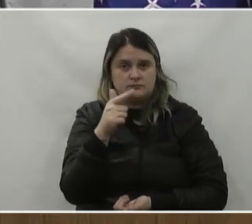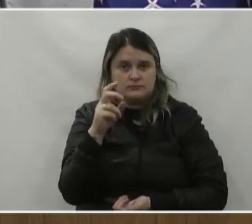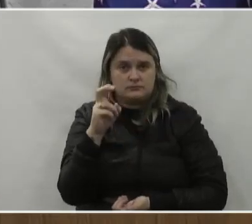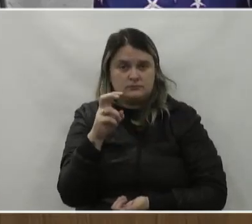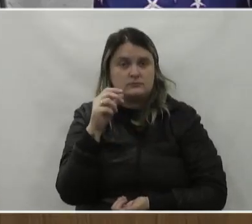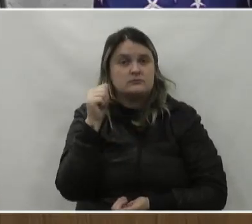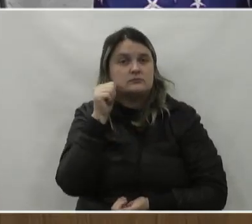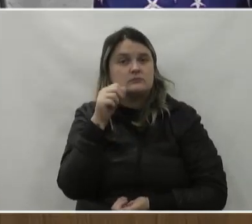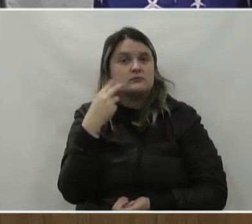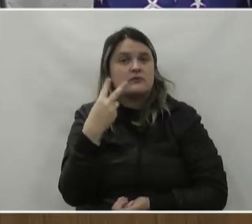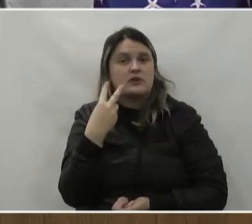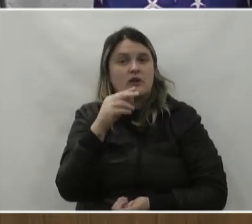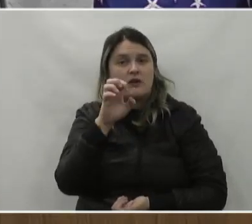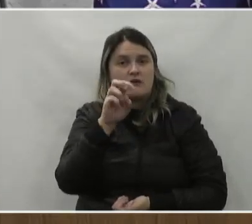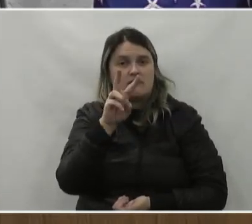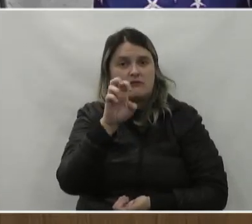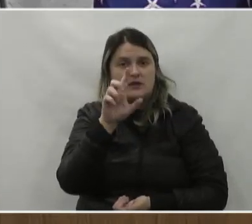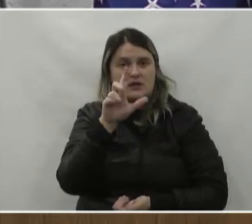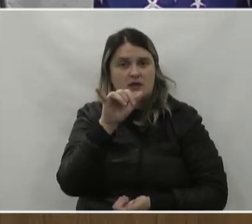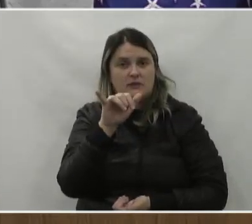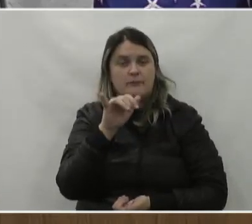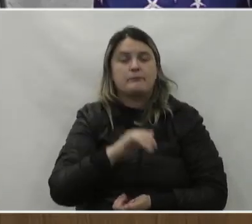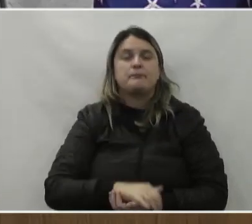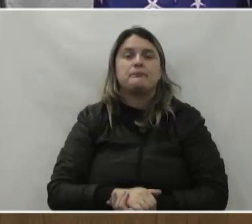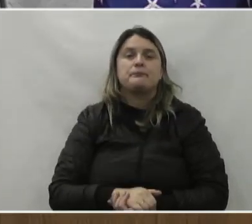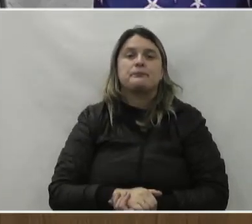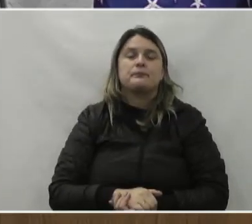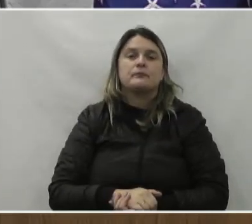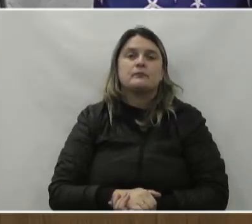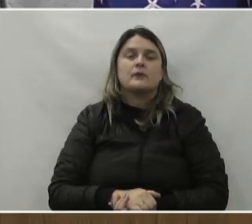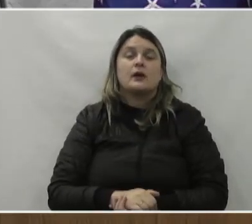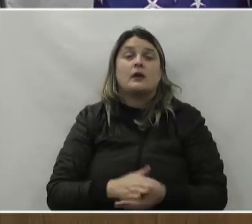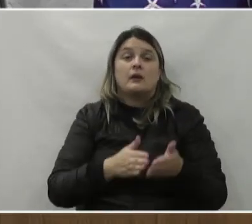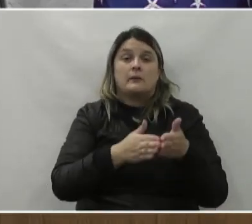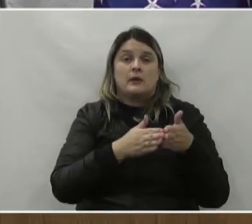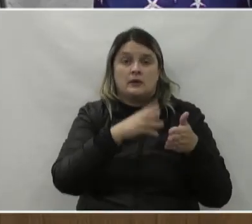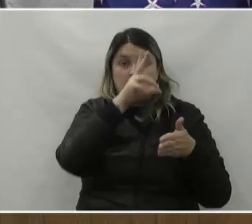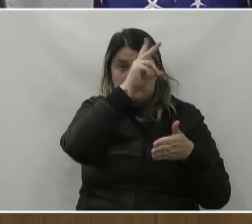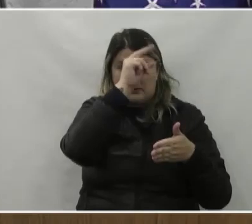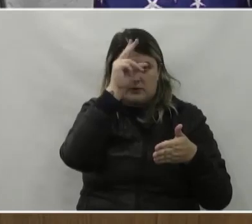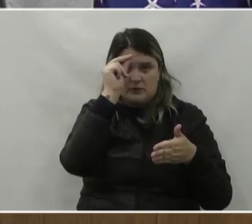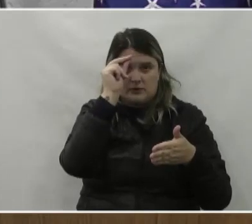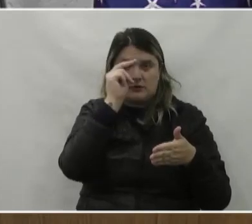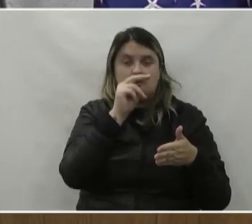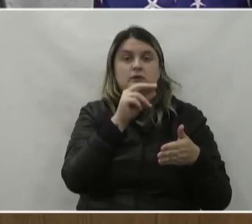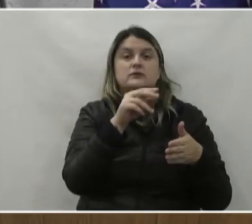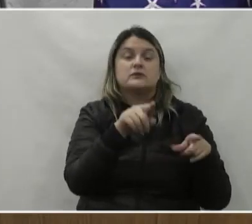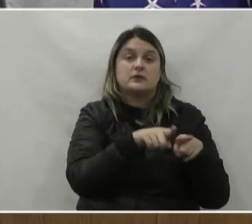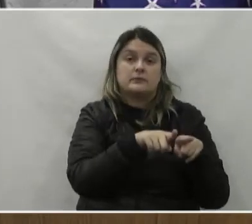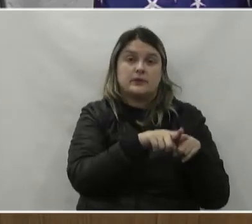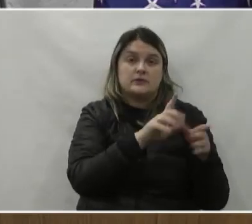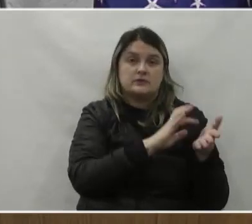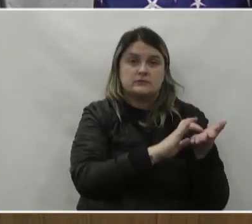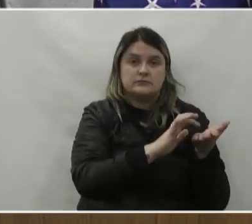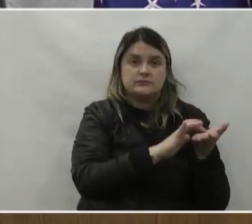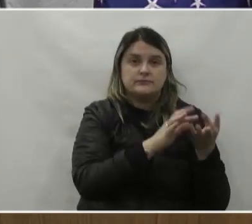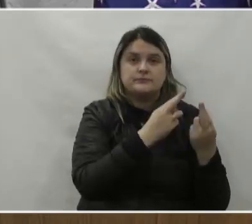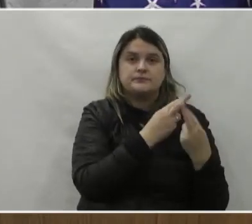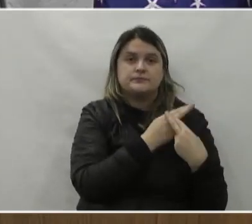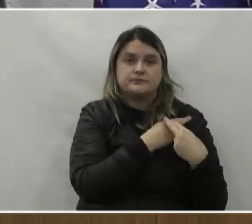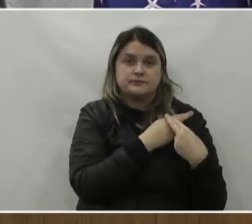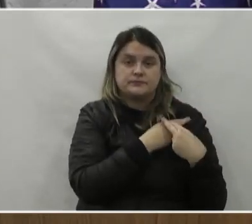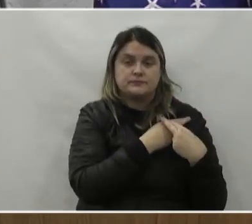253/2025, da vereadora Eveline Tesseroli de Paula Dias, ao Poder Executivo Municipal, por meio da secretaria